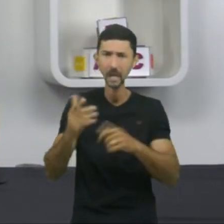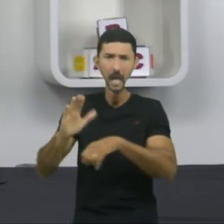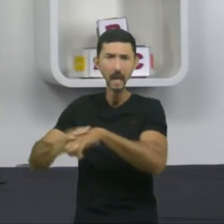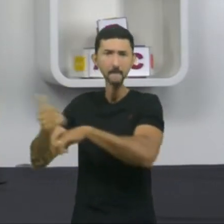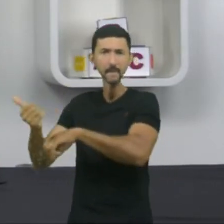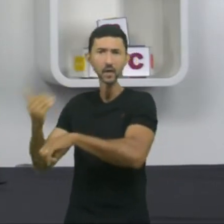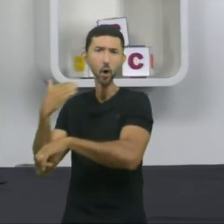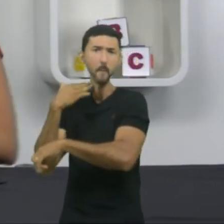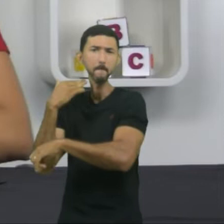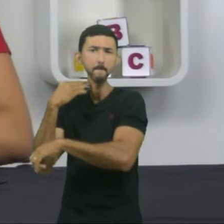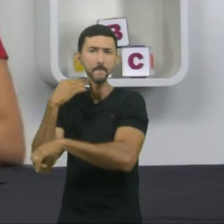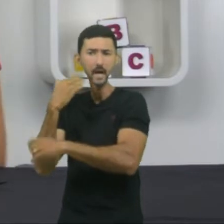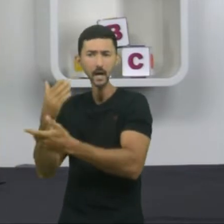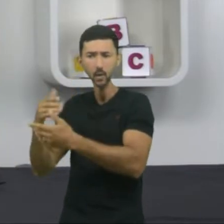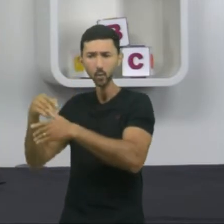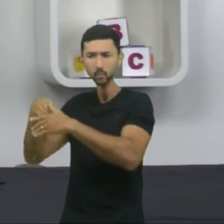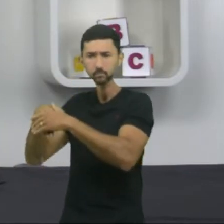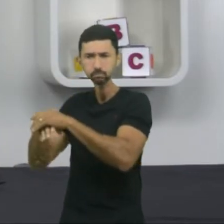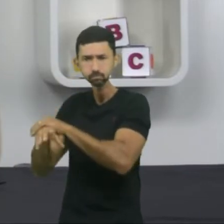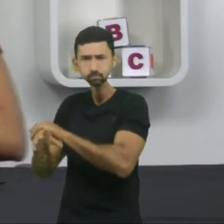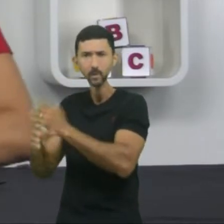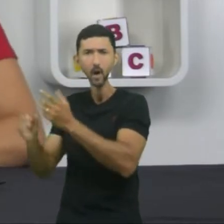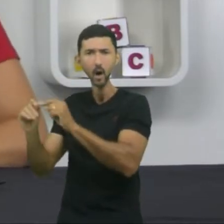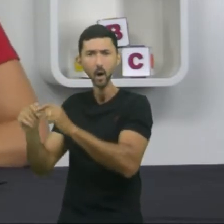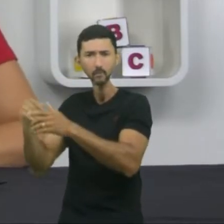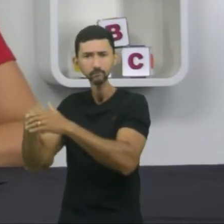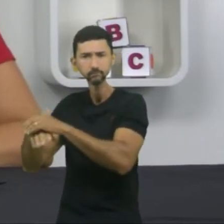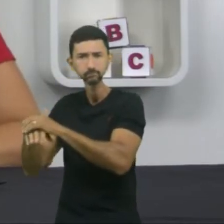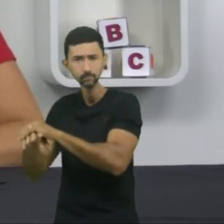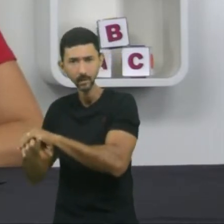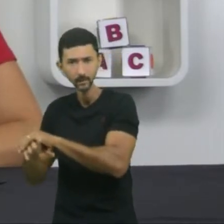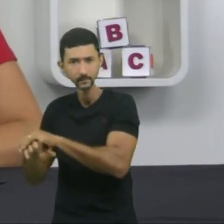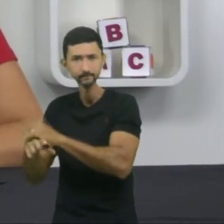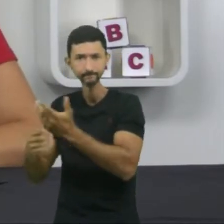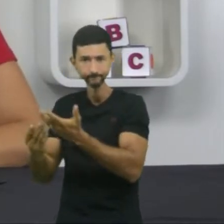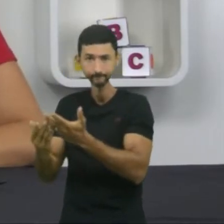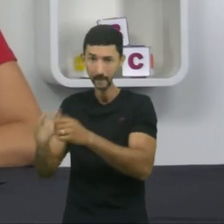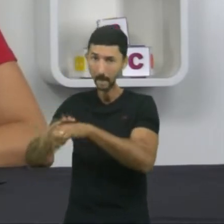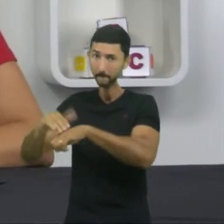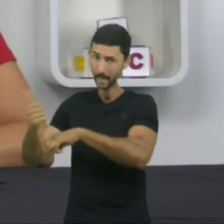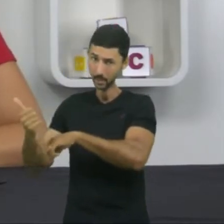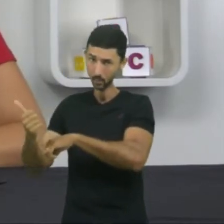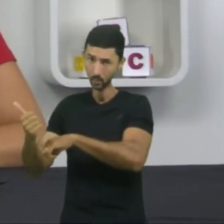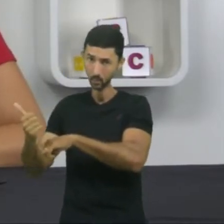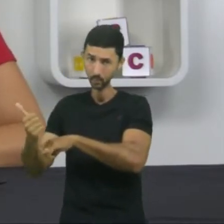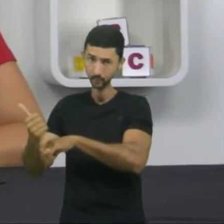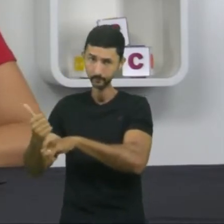vantajoso guardar esse dinheiro e se programar para guardar numa caderneta de poupança?